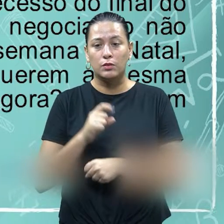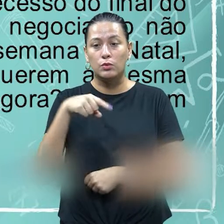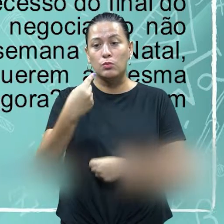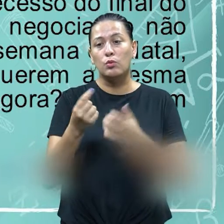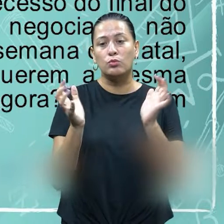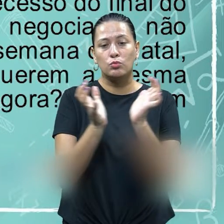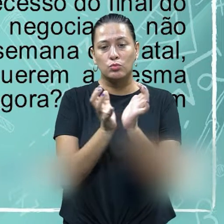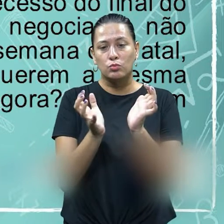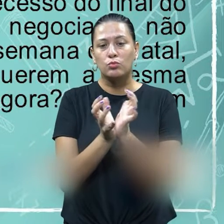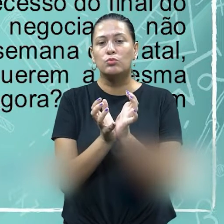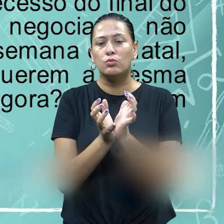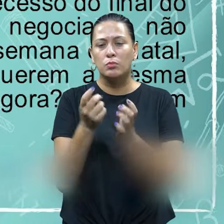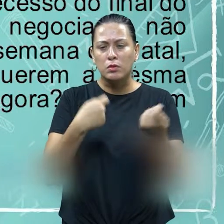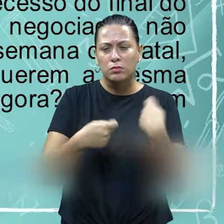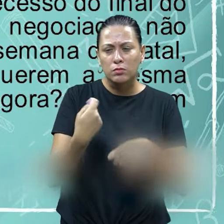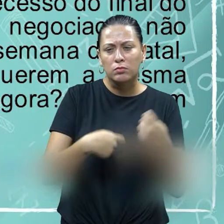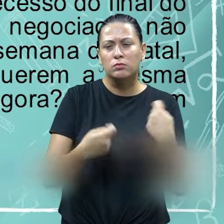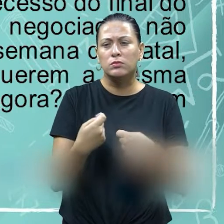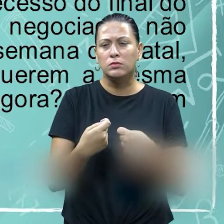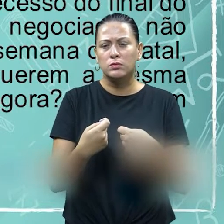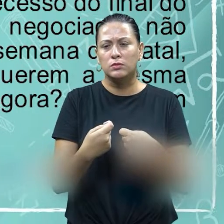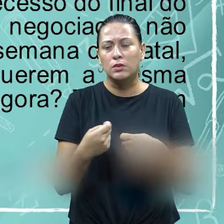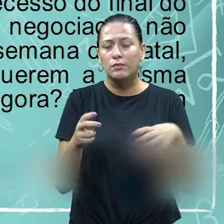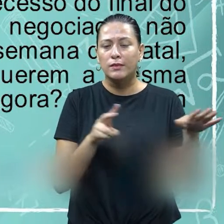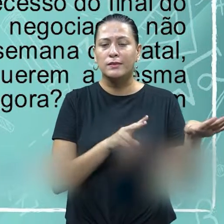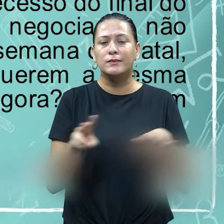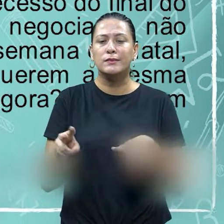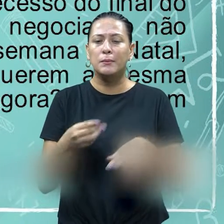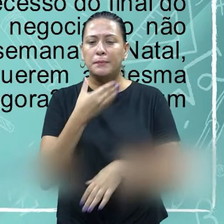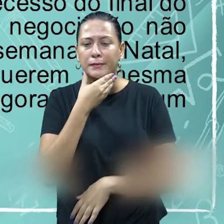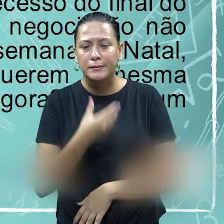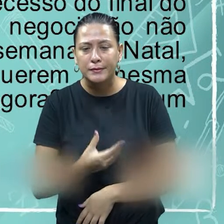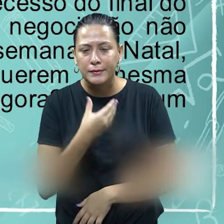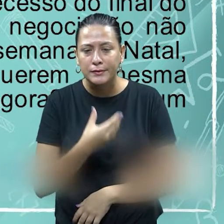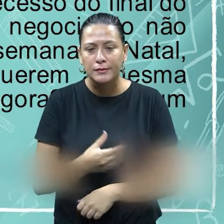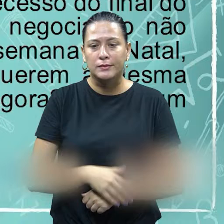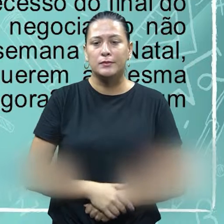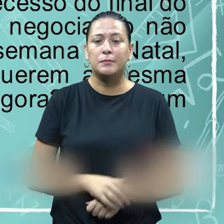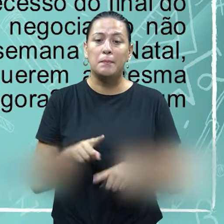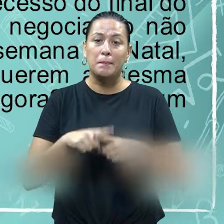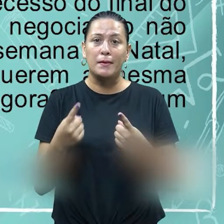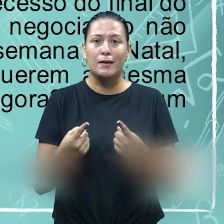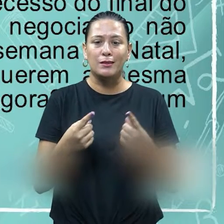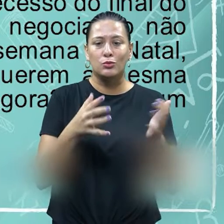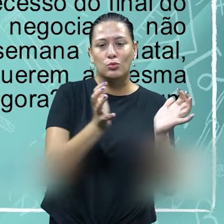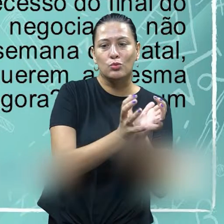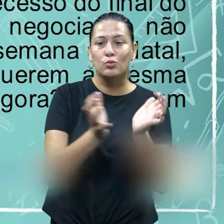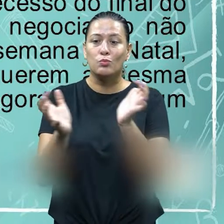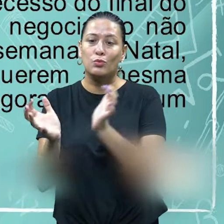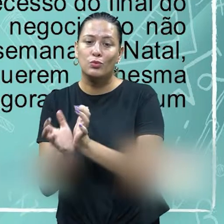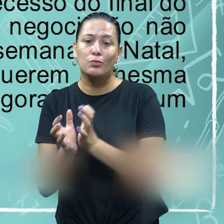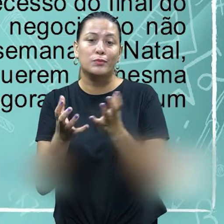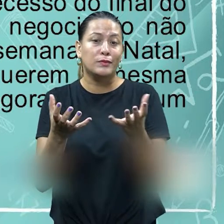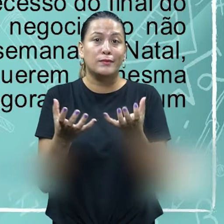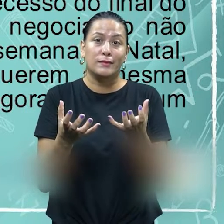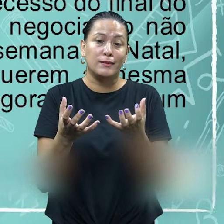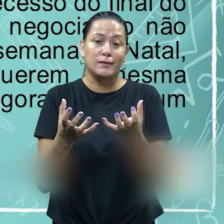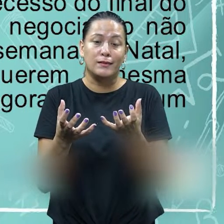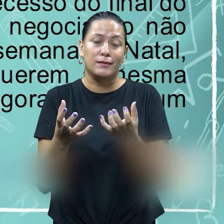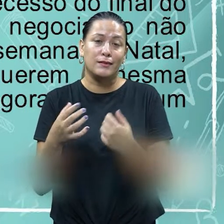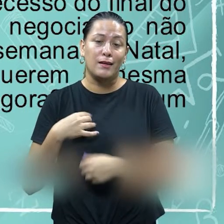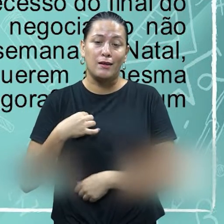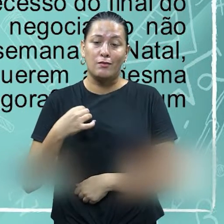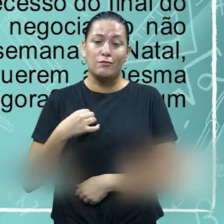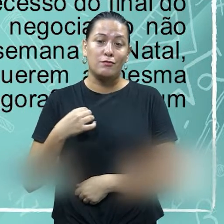Natal. Entretanto, os dois grupos querem querem a mesma semana do final do ano. E agora temos